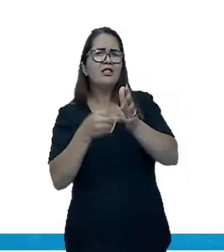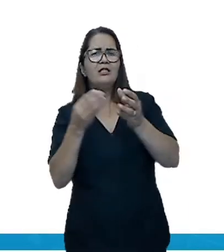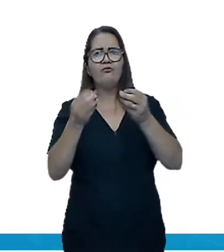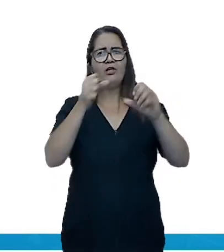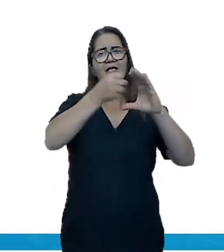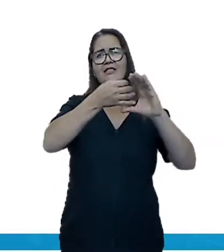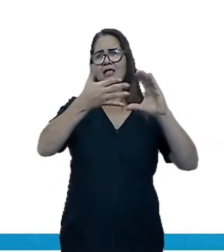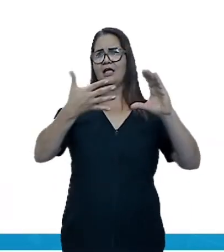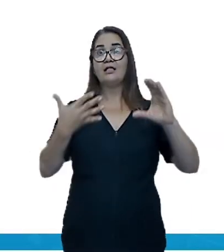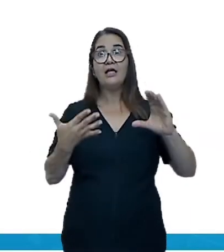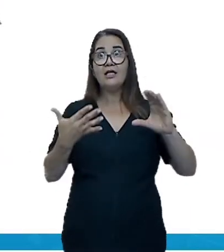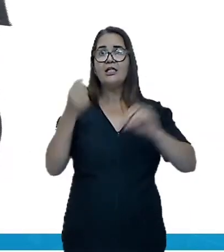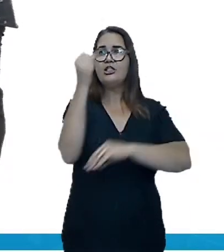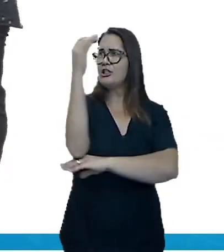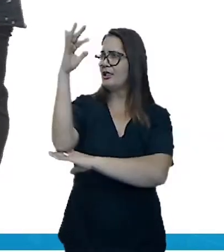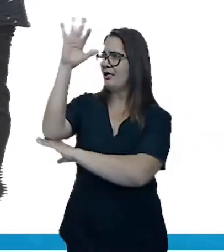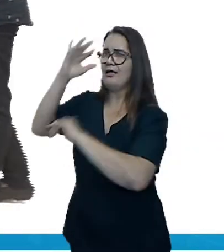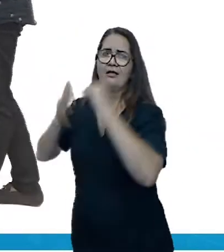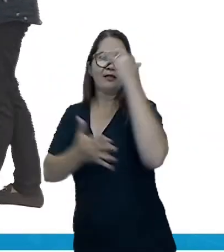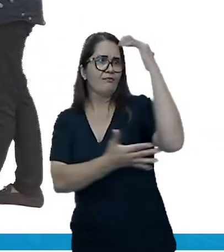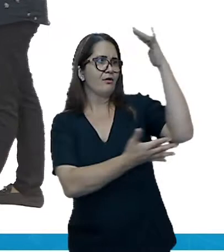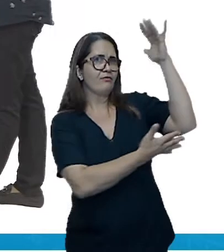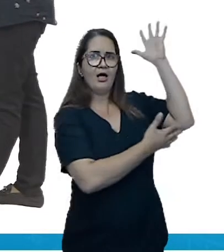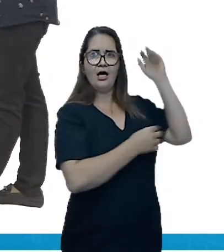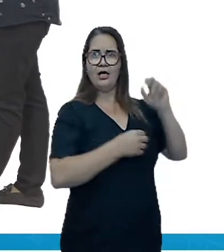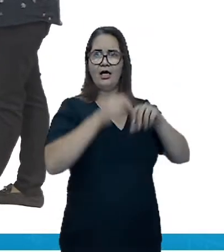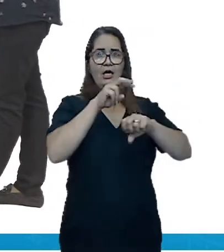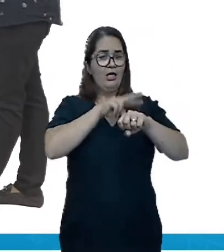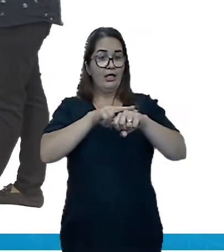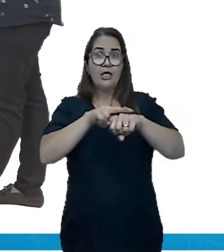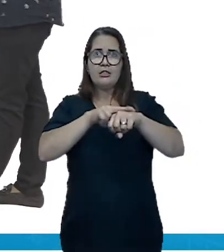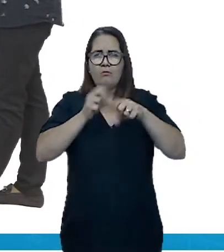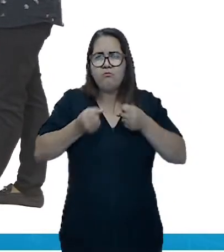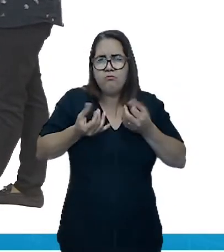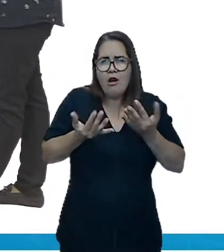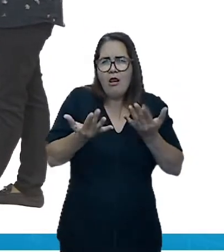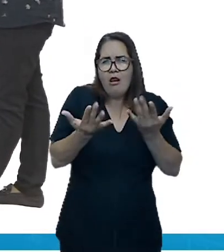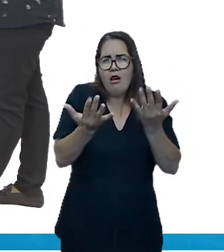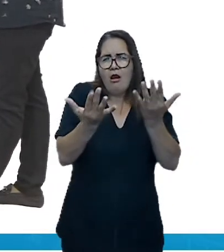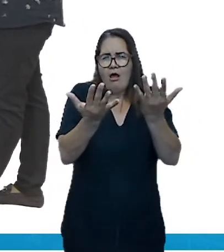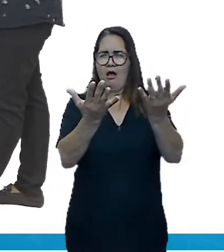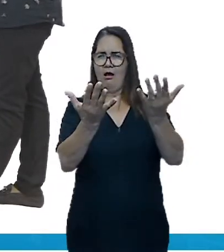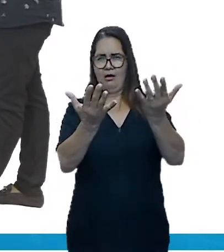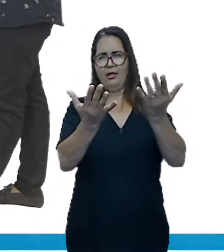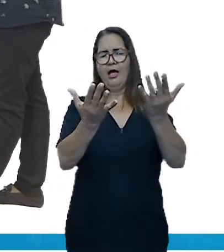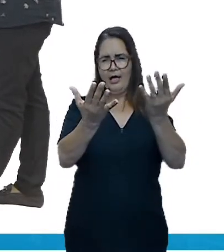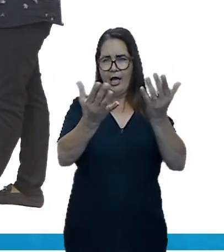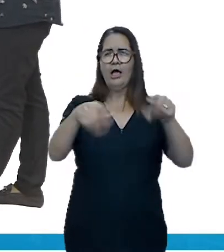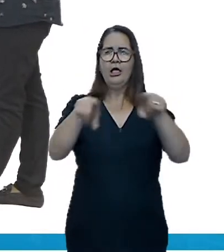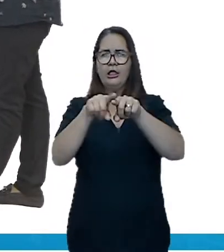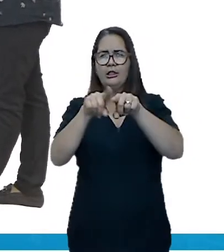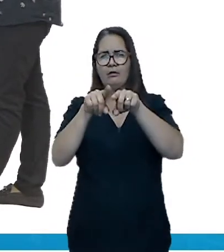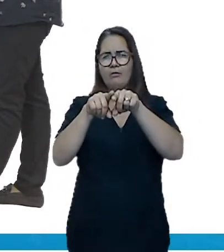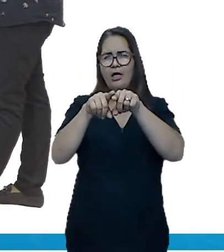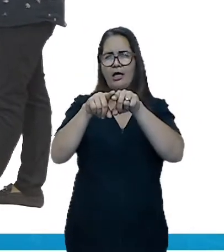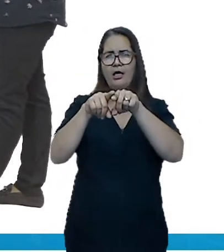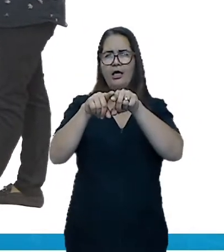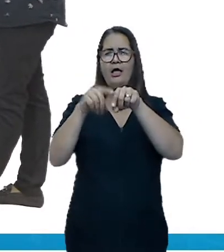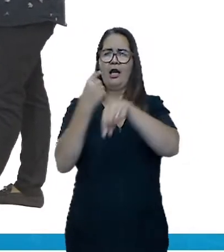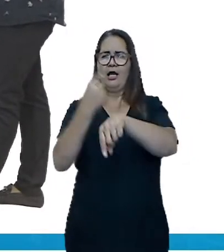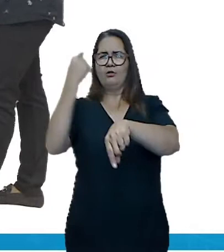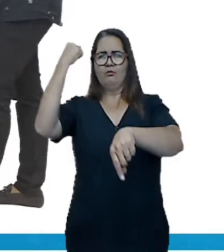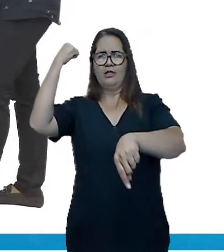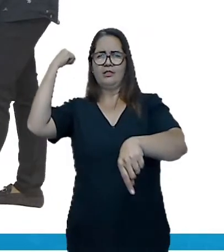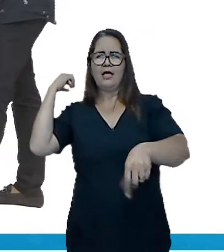fauna, a flora, até chegar aqui nos seres humanos, passando pelos dinossauros, os primatas, macacos, até chegar ao